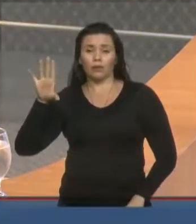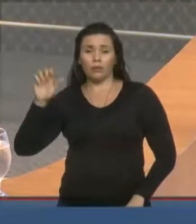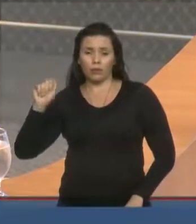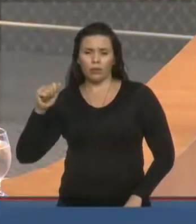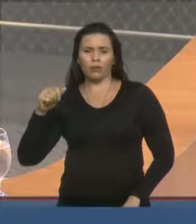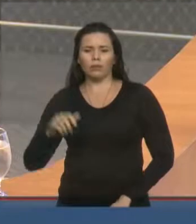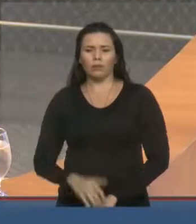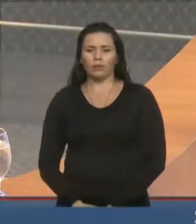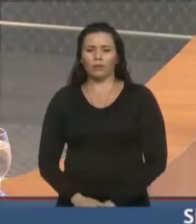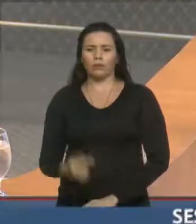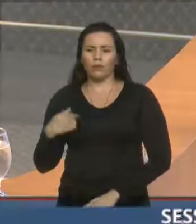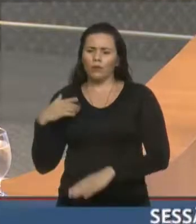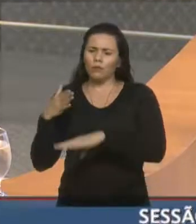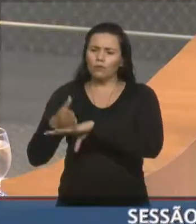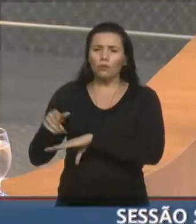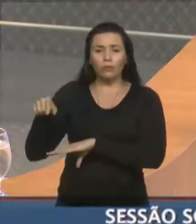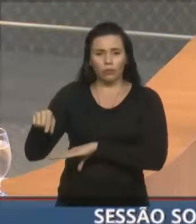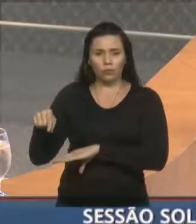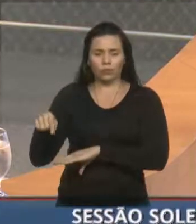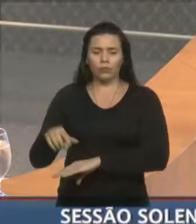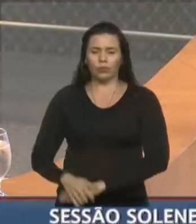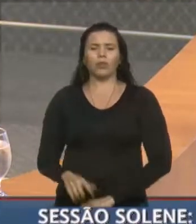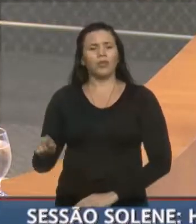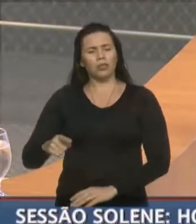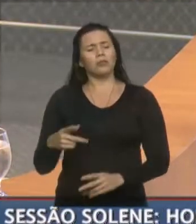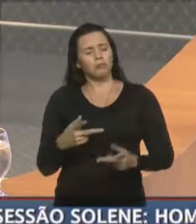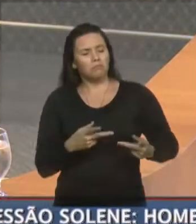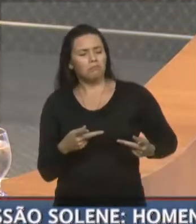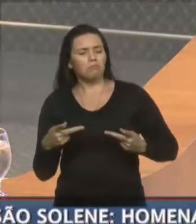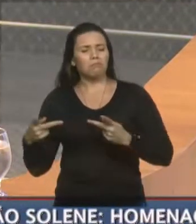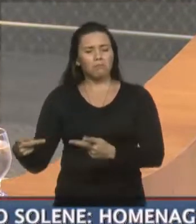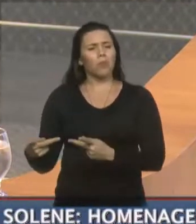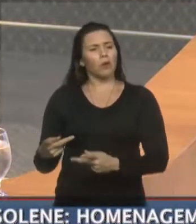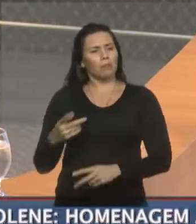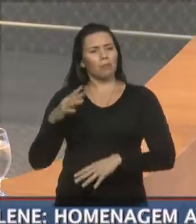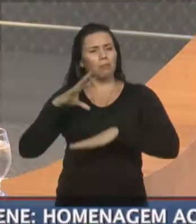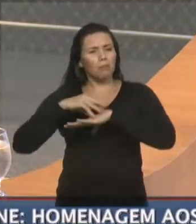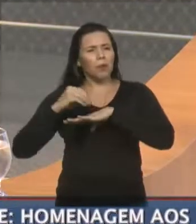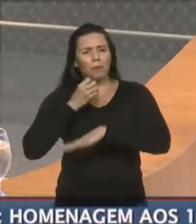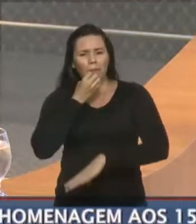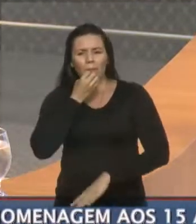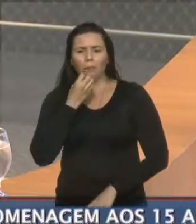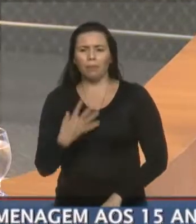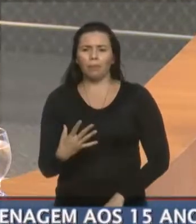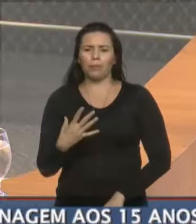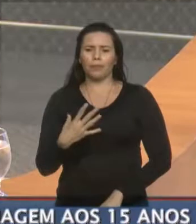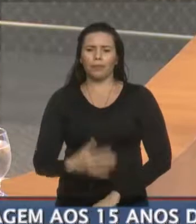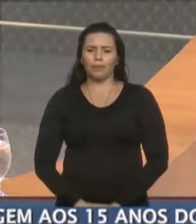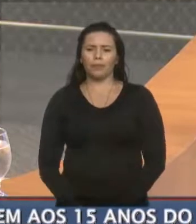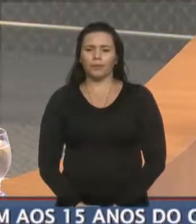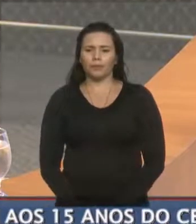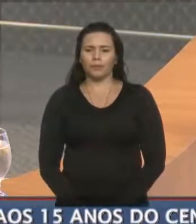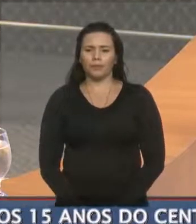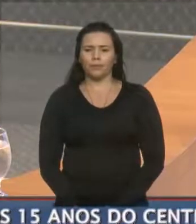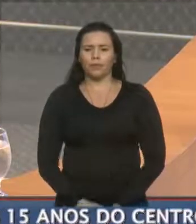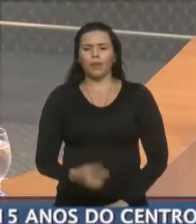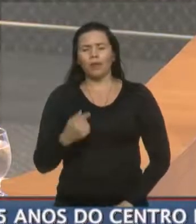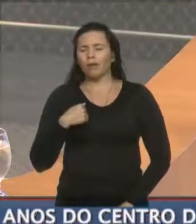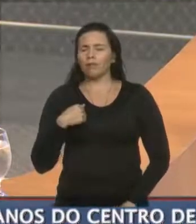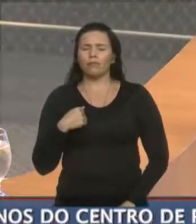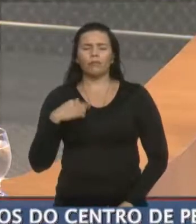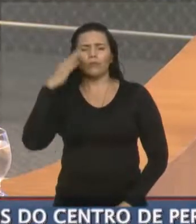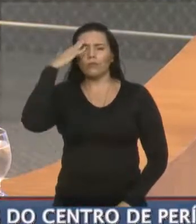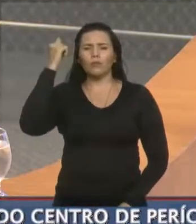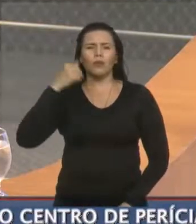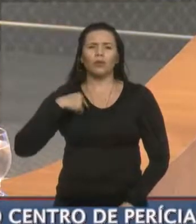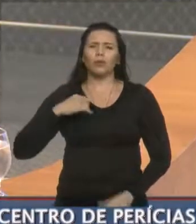lá no Centro de Perícias Técnicas. Foi uma visita que eu não esperava destinar uma emenda lá, porque